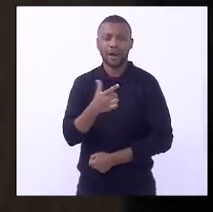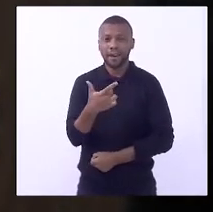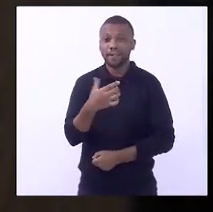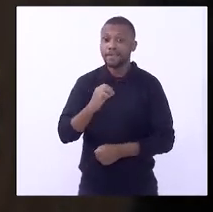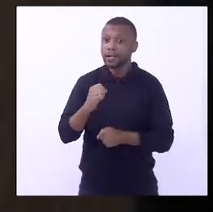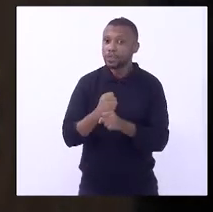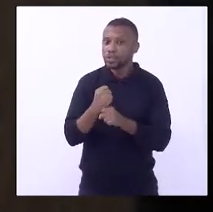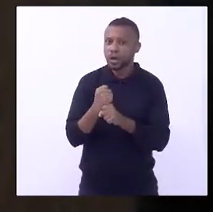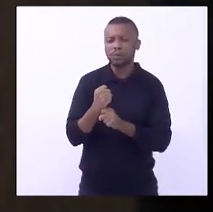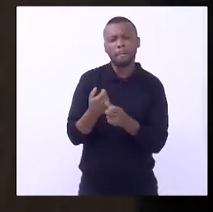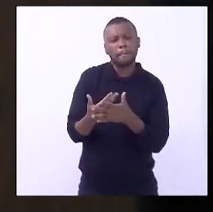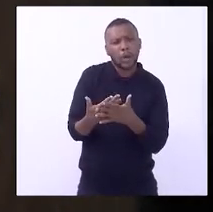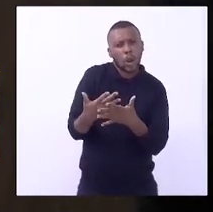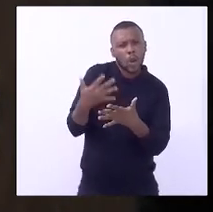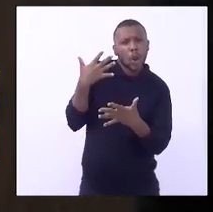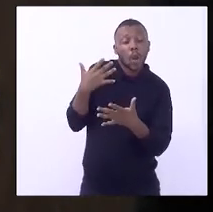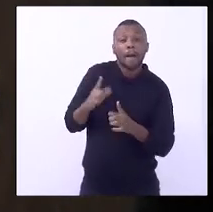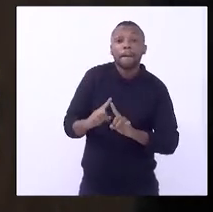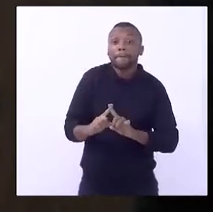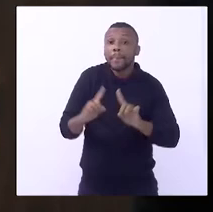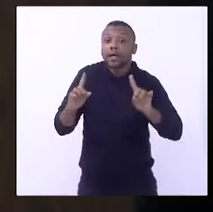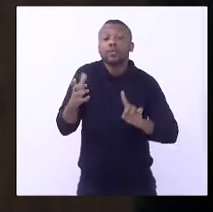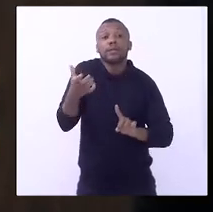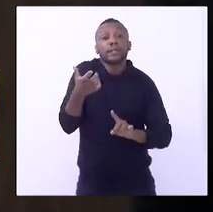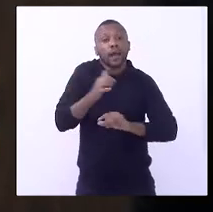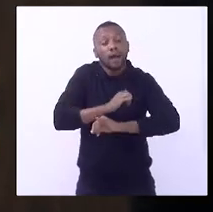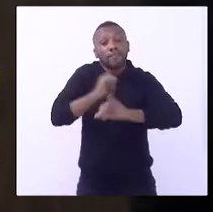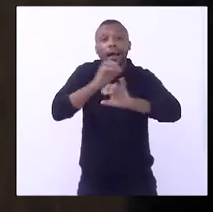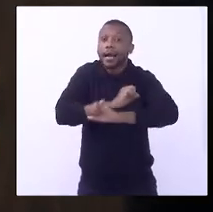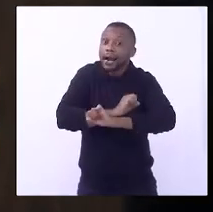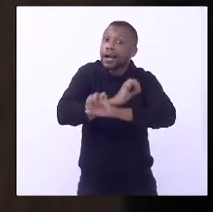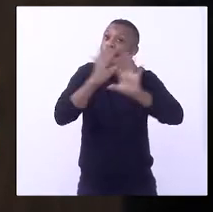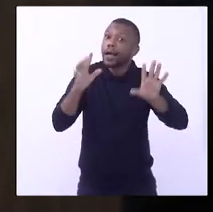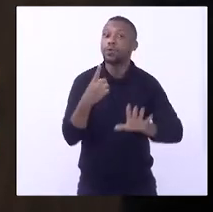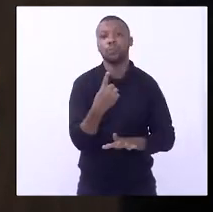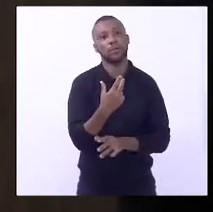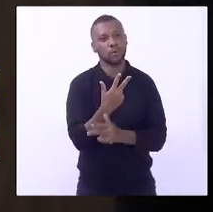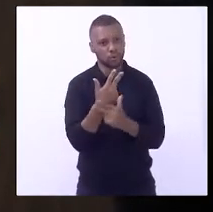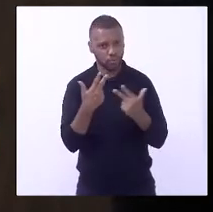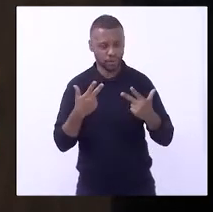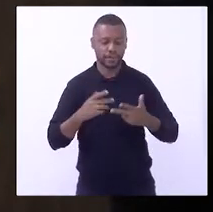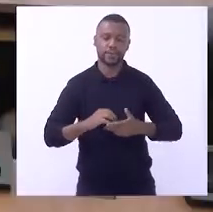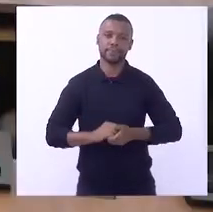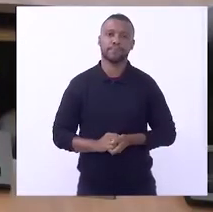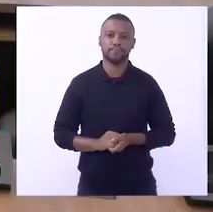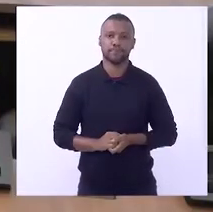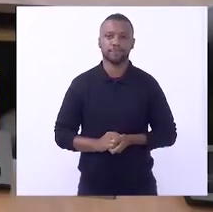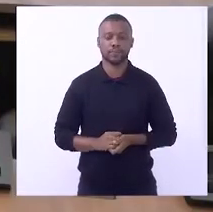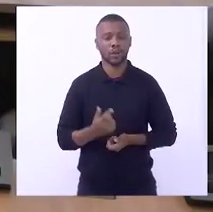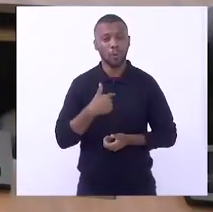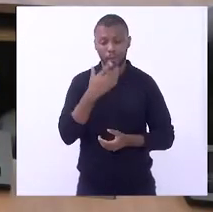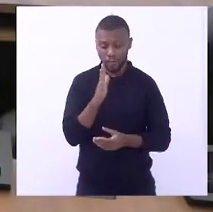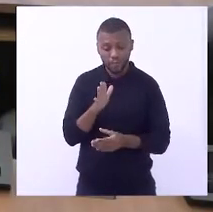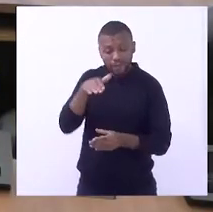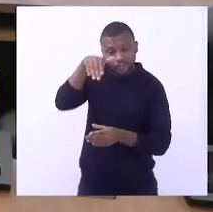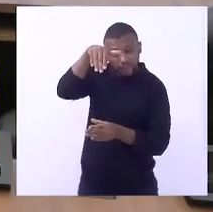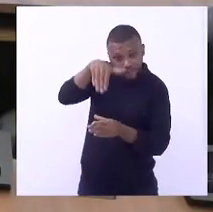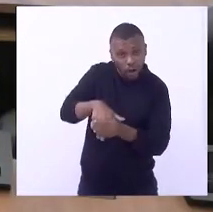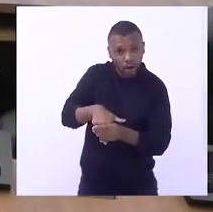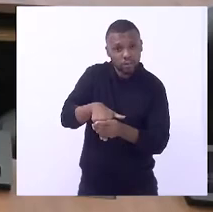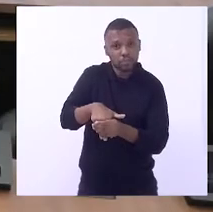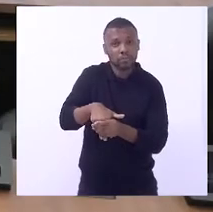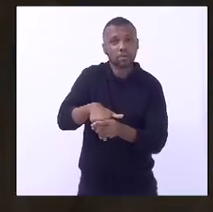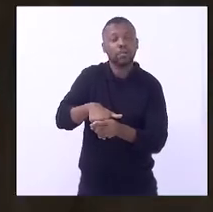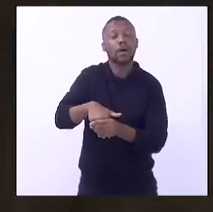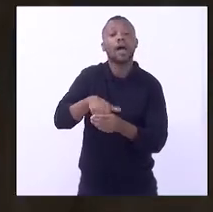anos, mas eu gostaria de deixar claro uma coisa. O meu voto